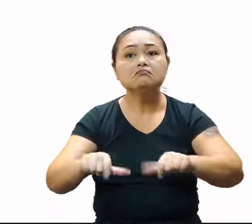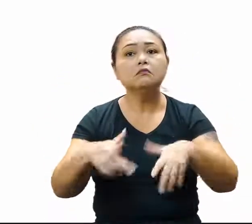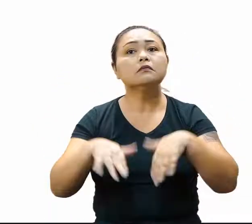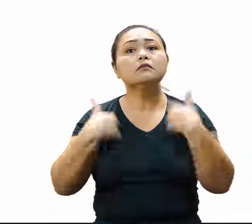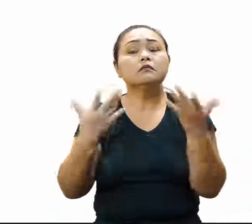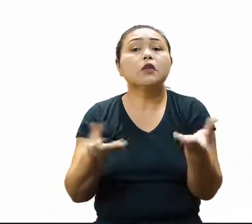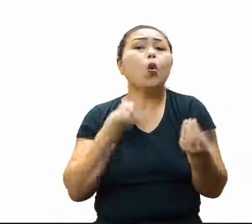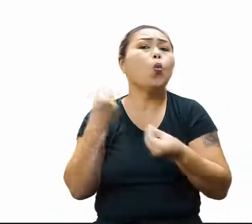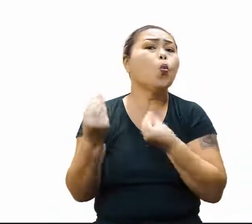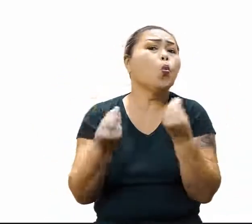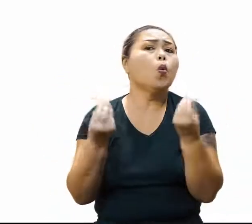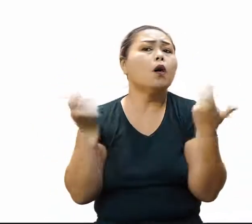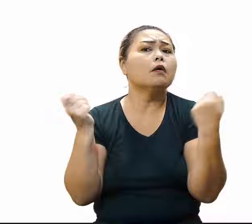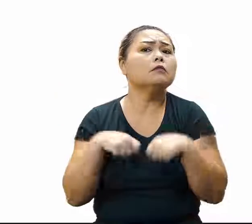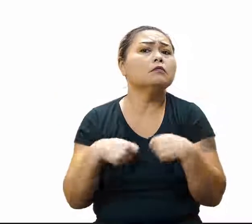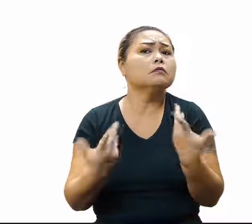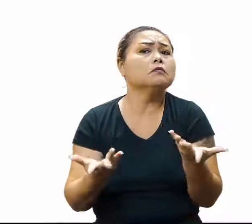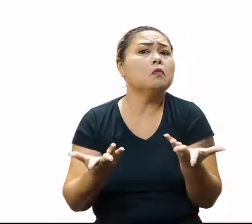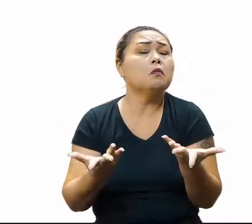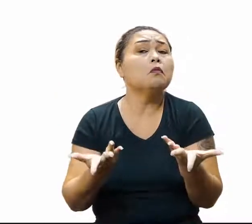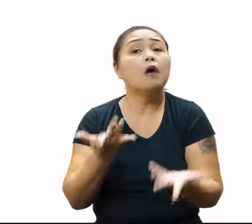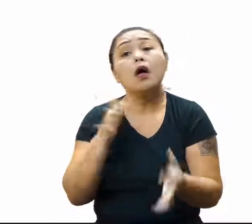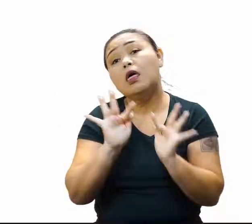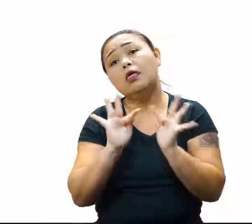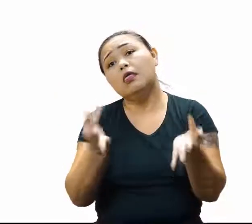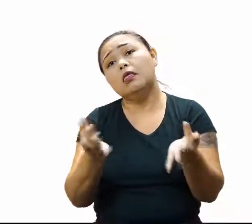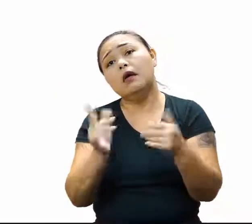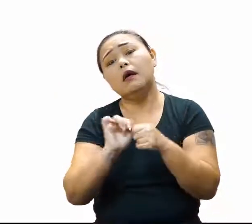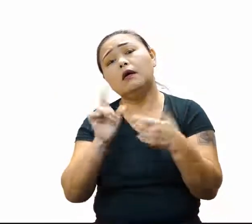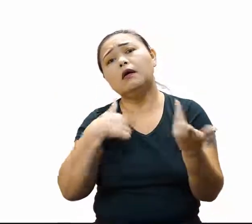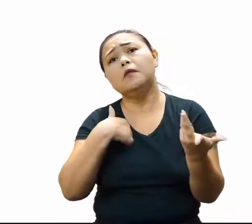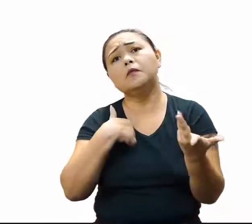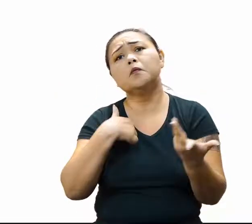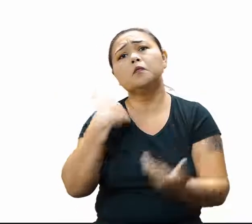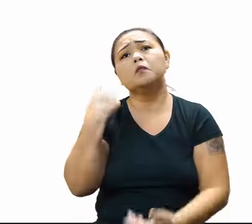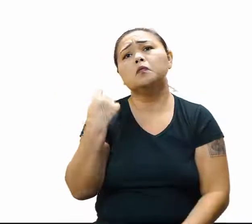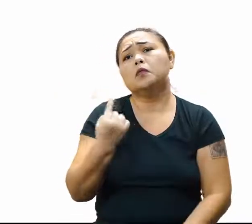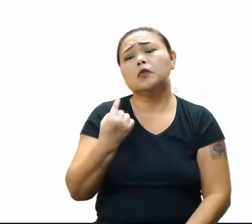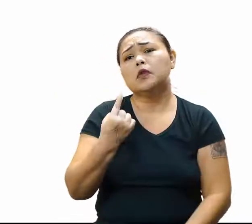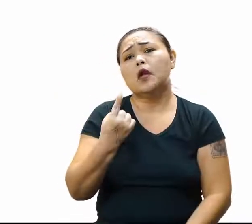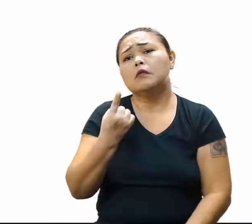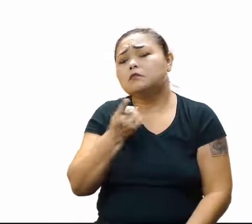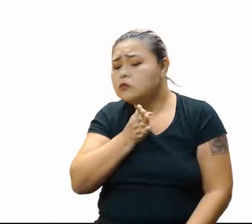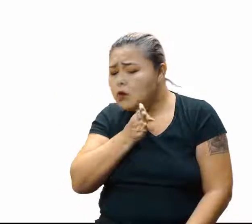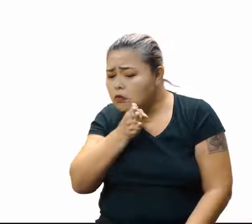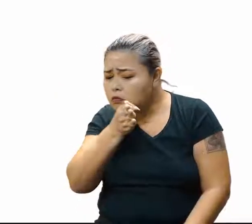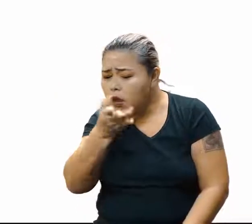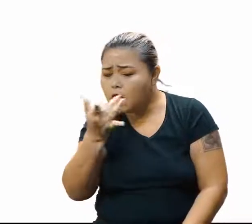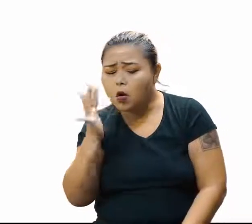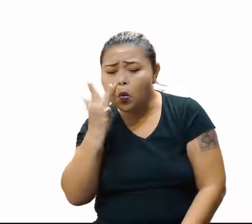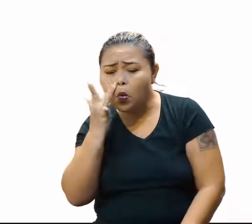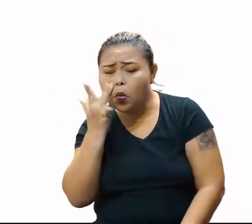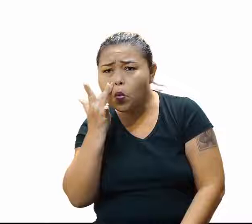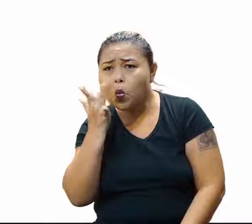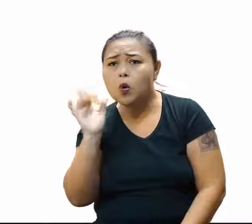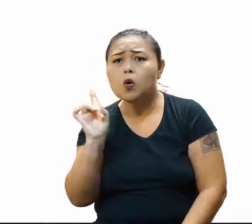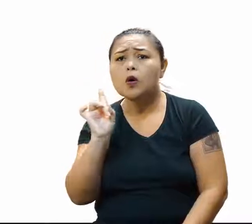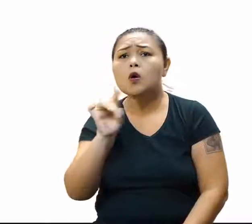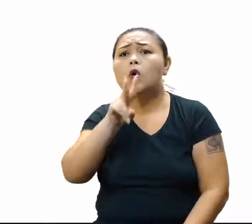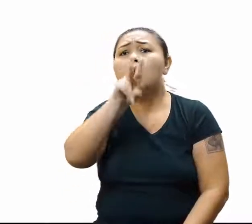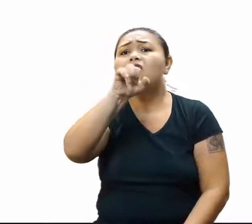é possível? Bom, é muito simples. De repente um veio, era só um veio de ouro. Ah, como é que é um